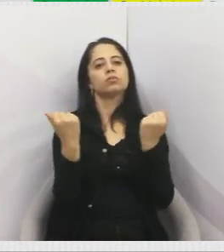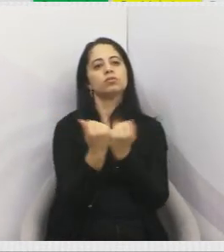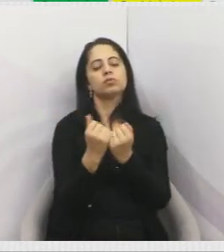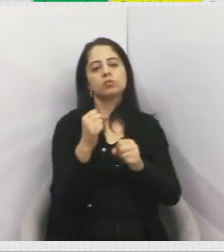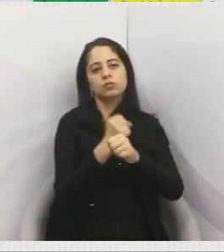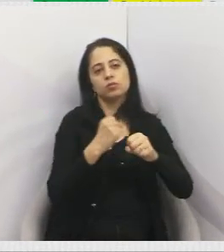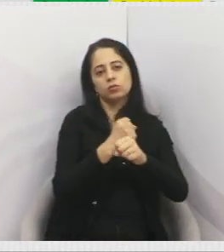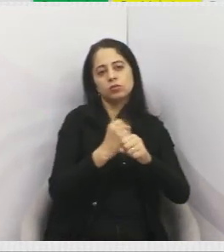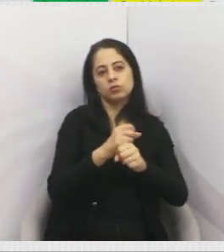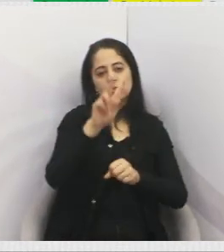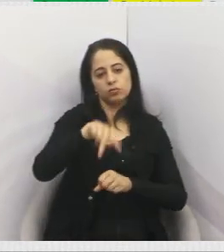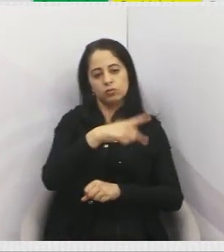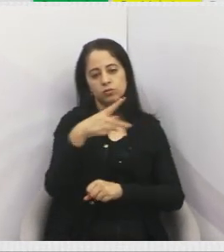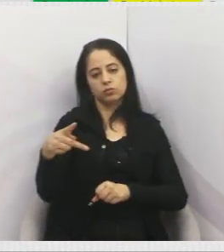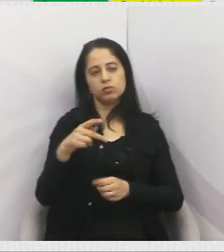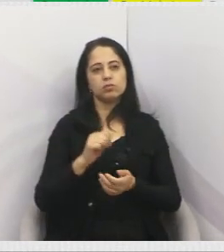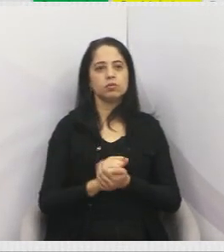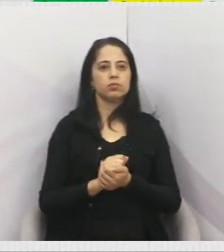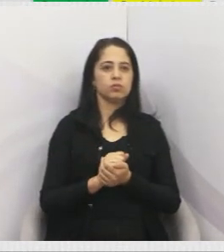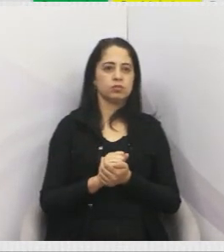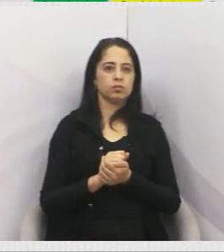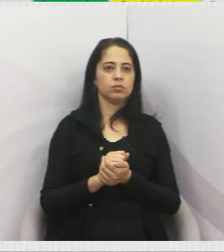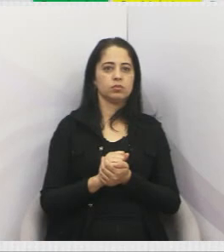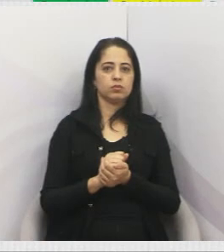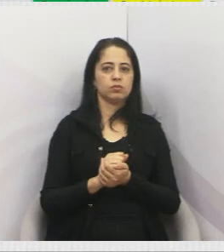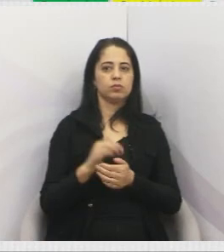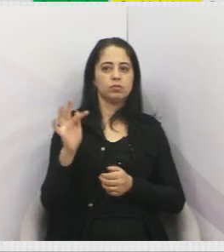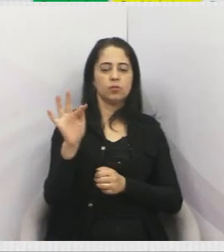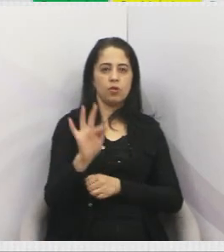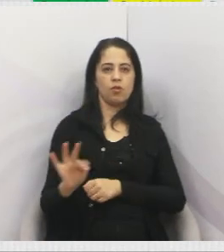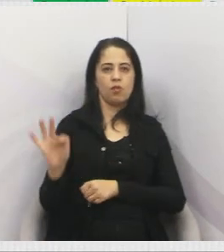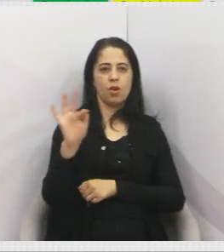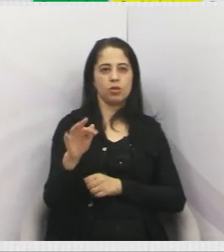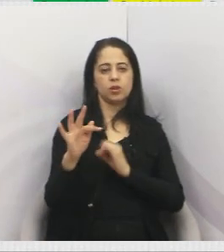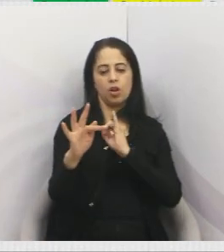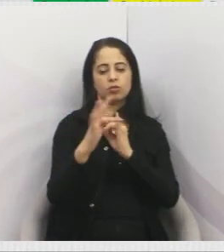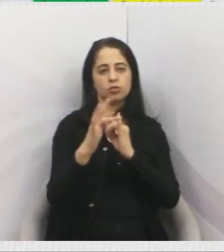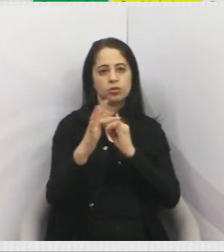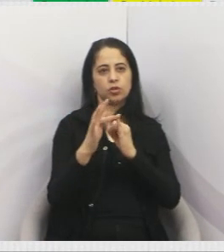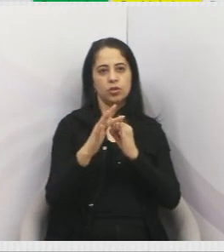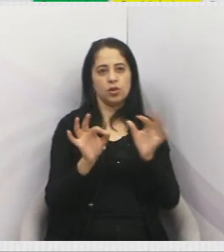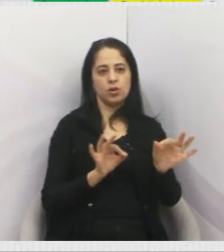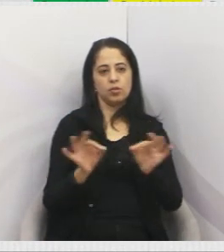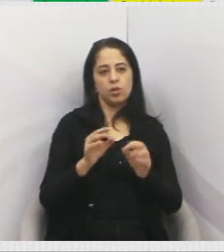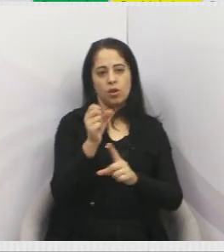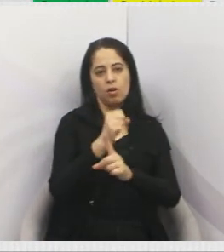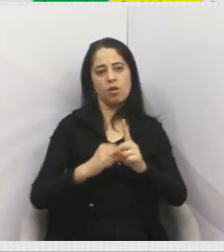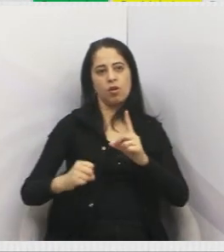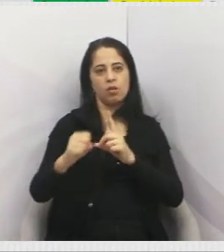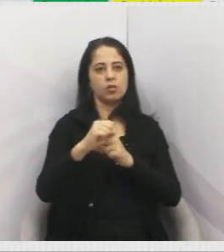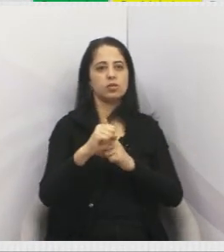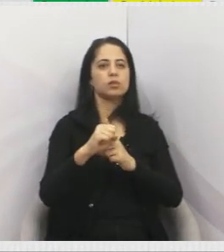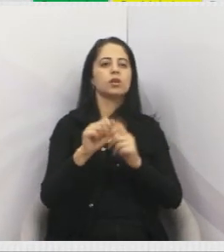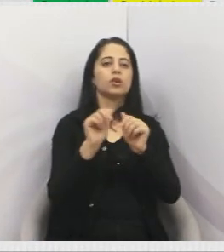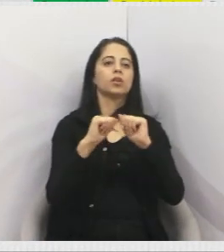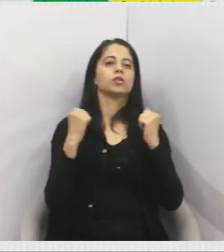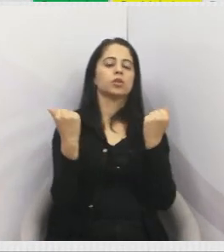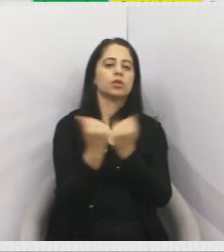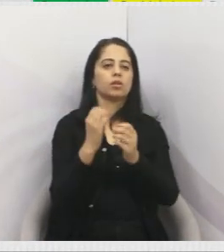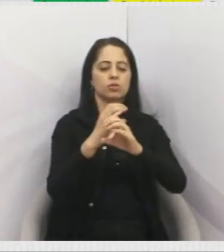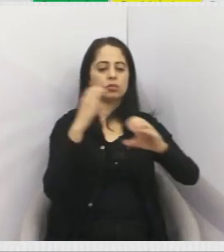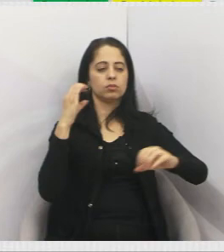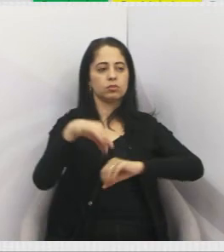Construtoras do Vale do Paraíba, a ACONVAP, entidades acadêmicas de pesquisa, Instituto Federal e organização da sociedade civil, Associação dos